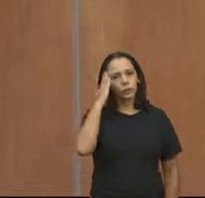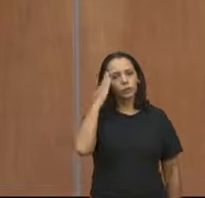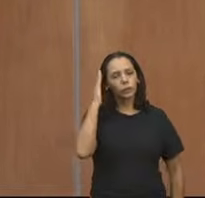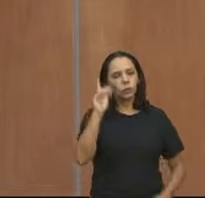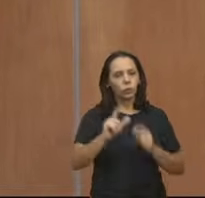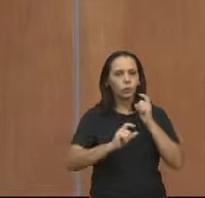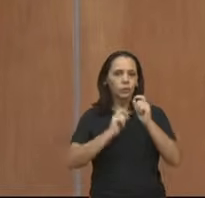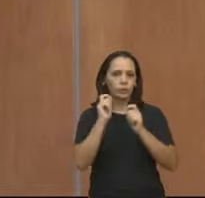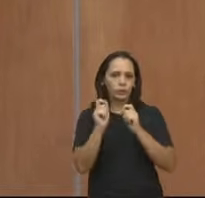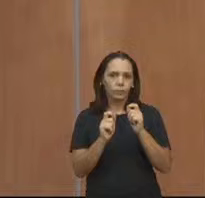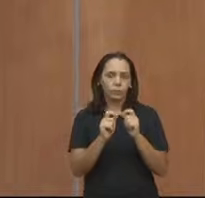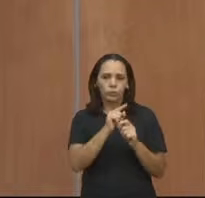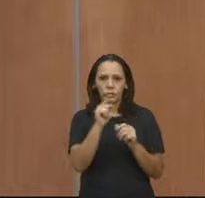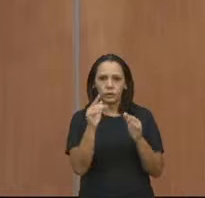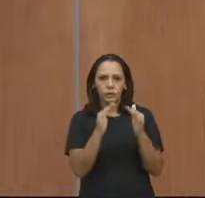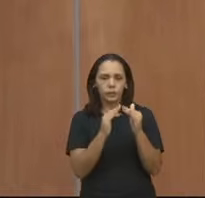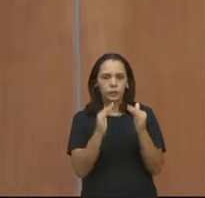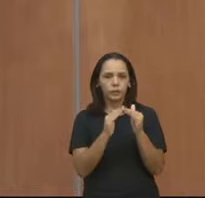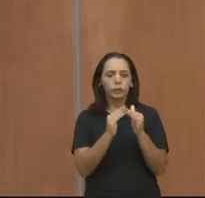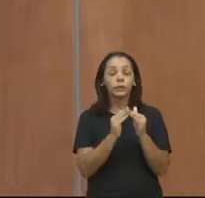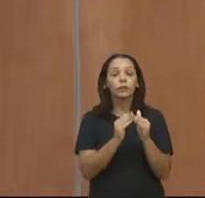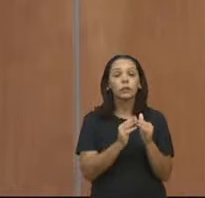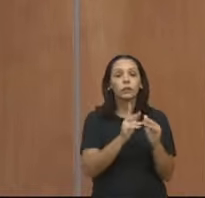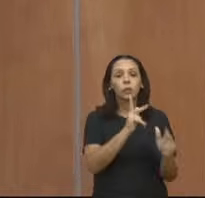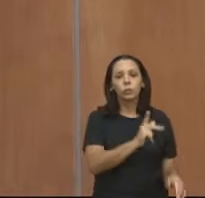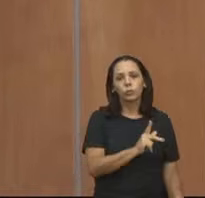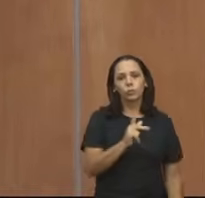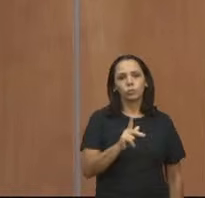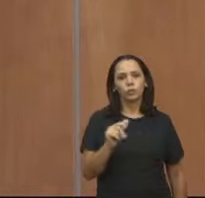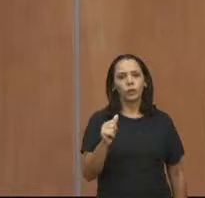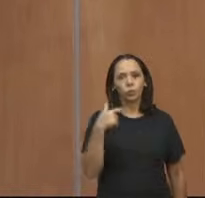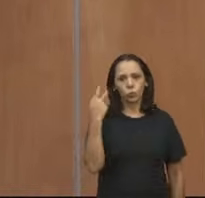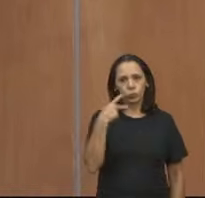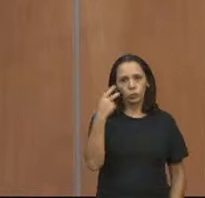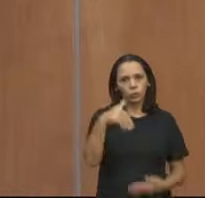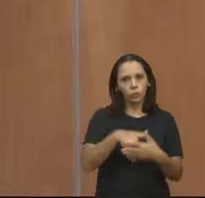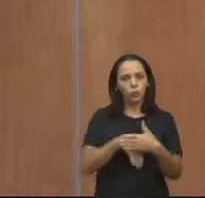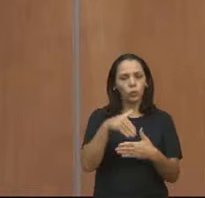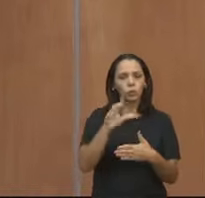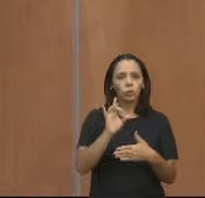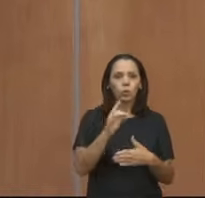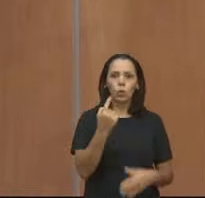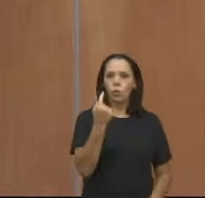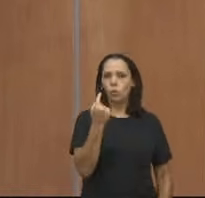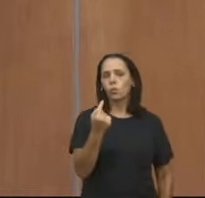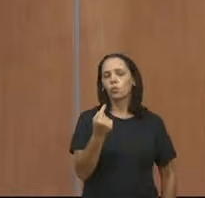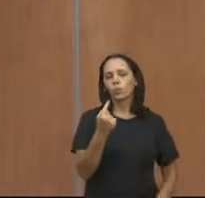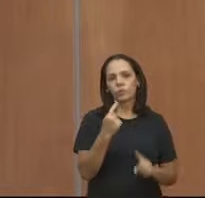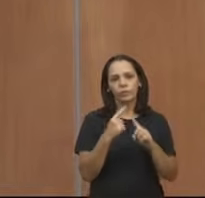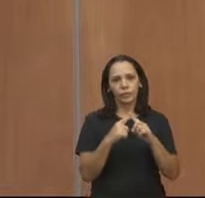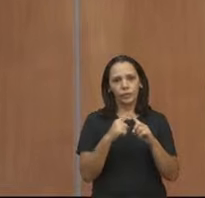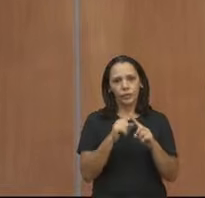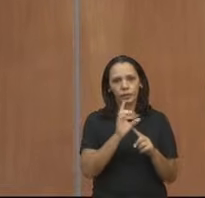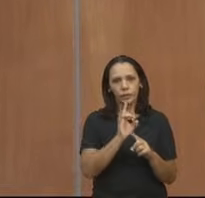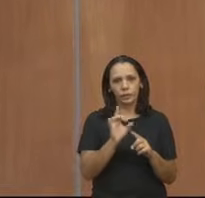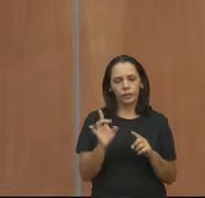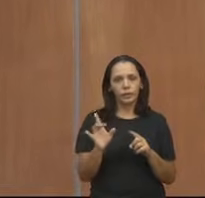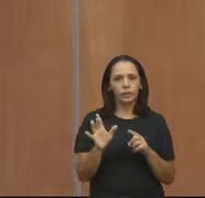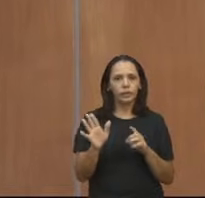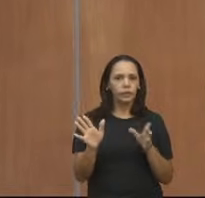também que o plano plurianual, os vereadores votam somente uma vez em cada